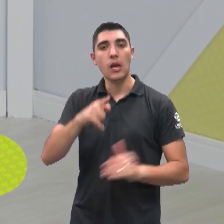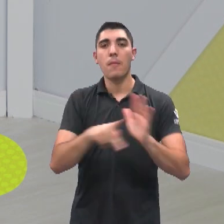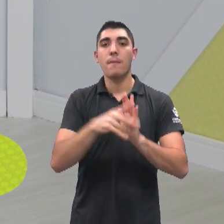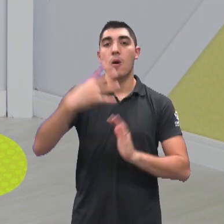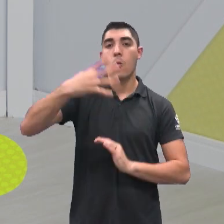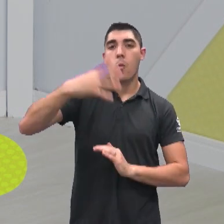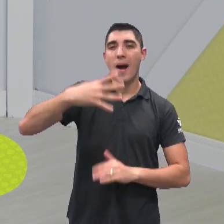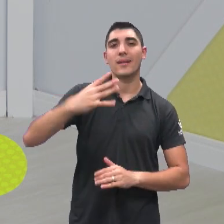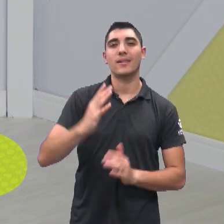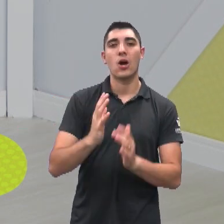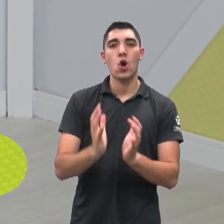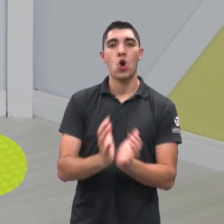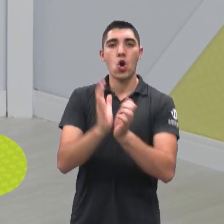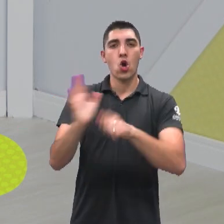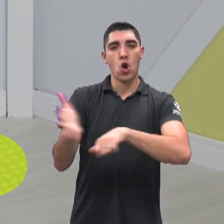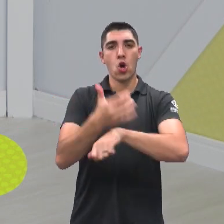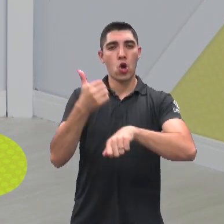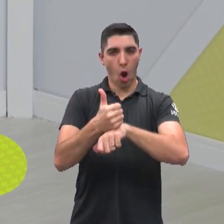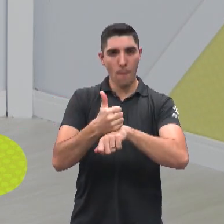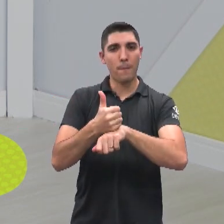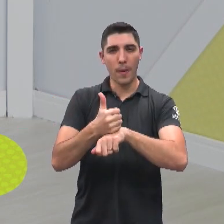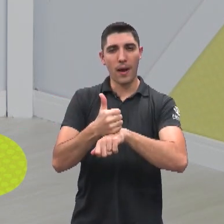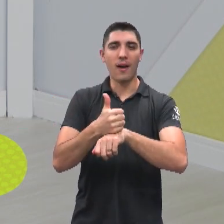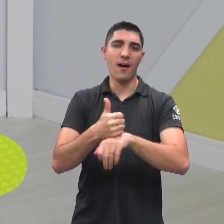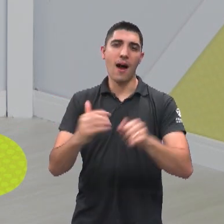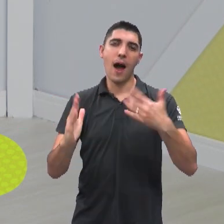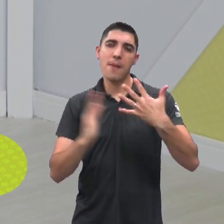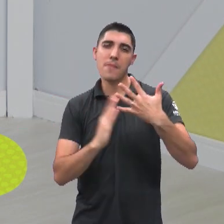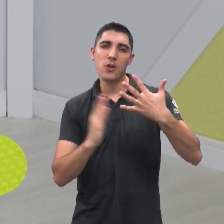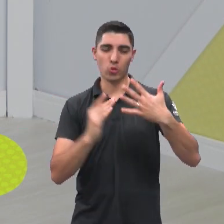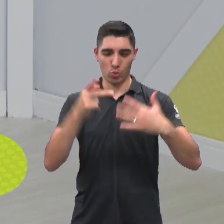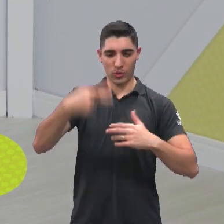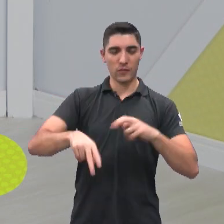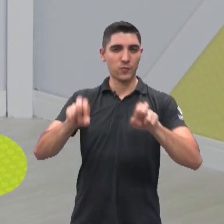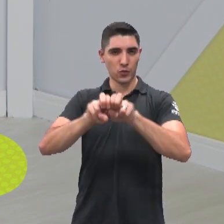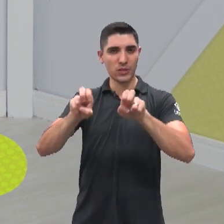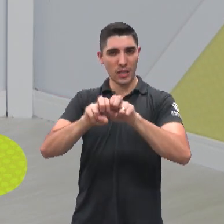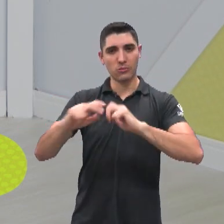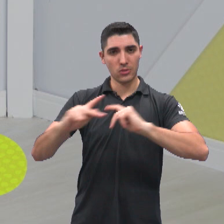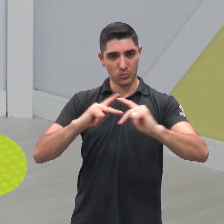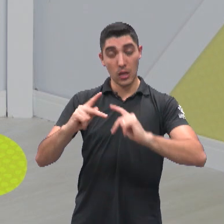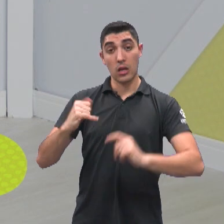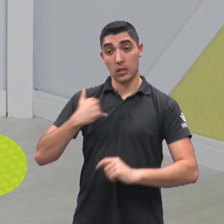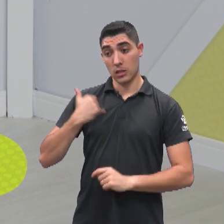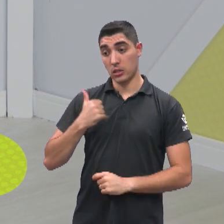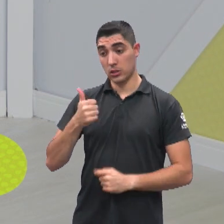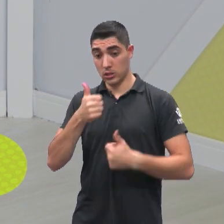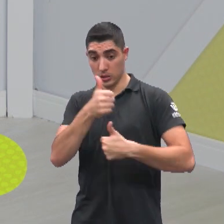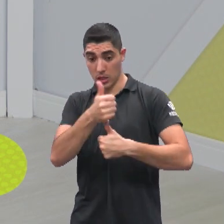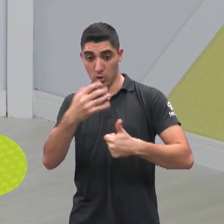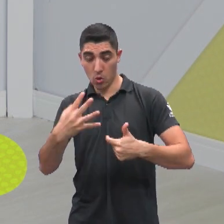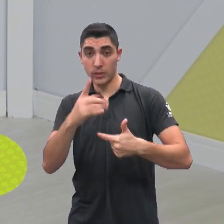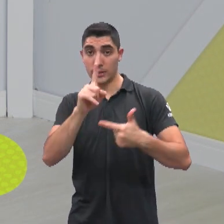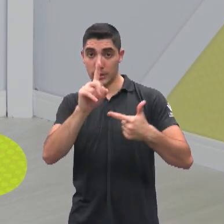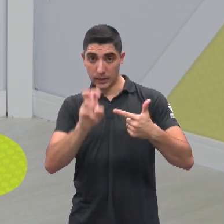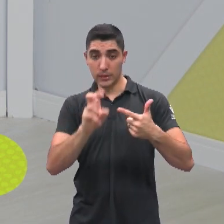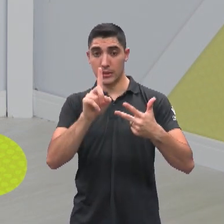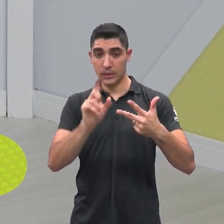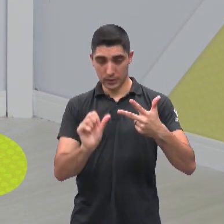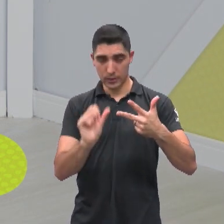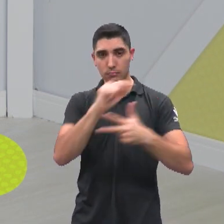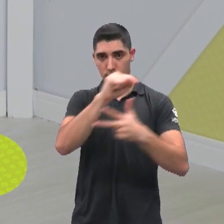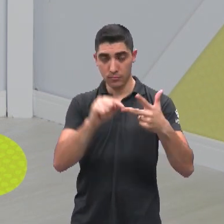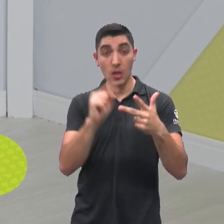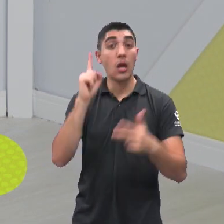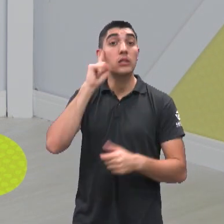Futsal 2025, categoria adulto e o sub-14 e 16 que são juntos. Os campeonatos começam no dia 6